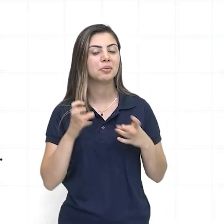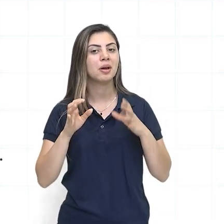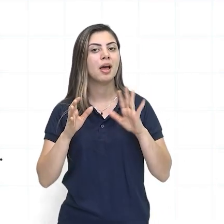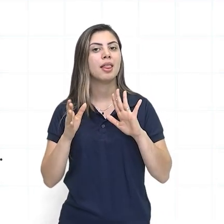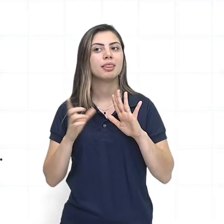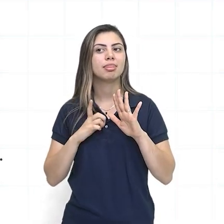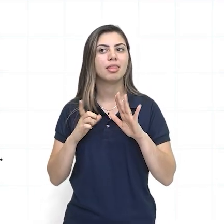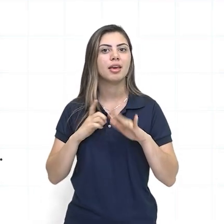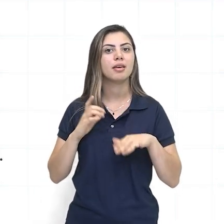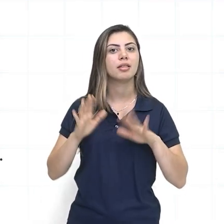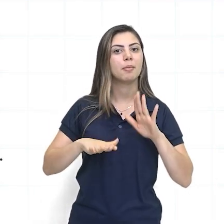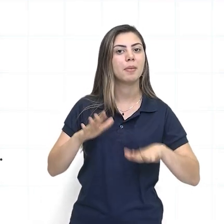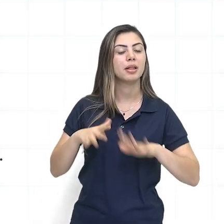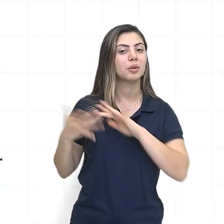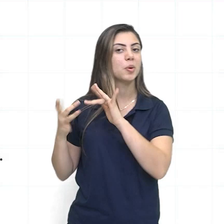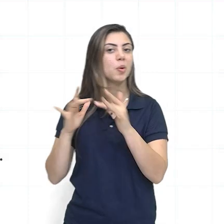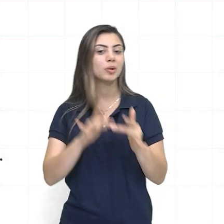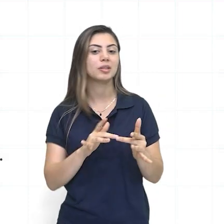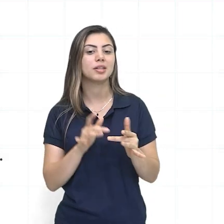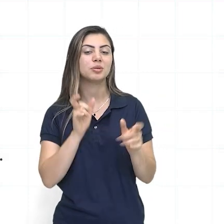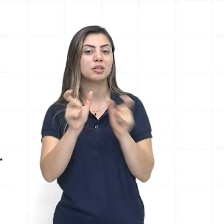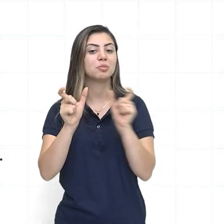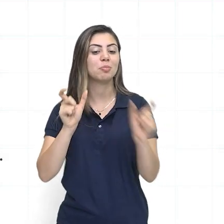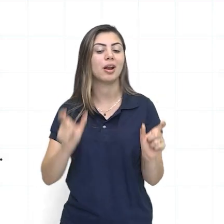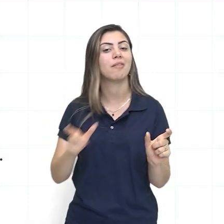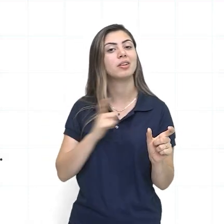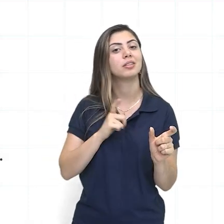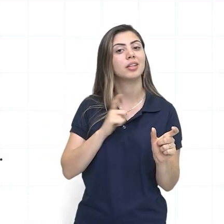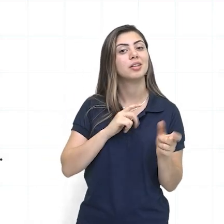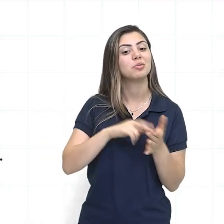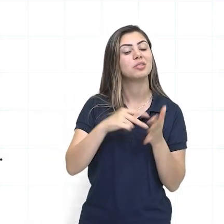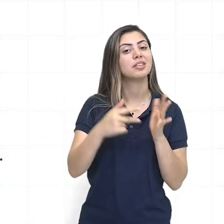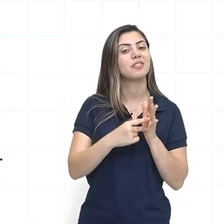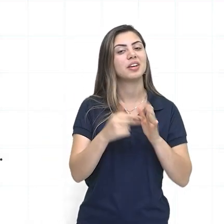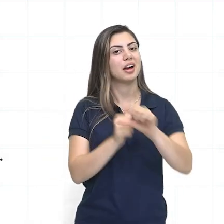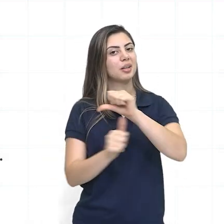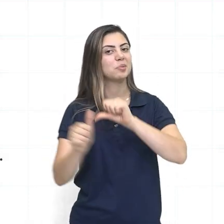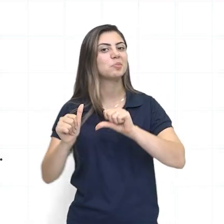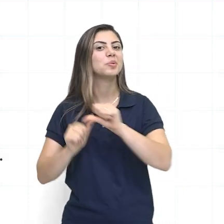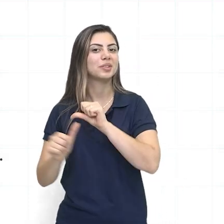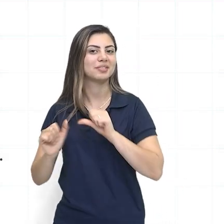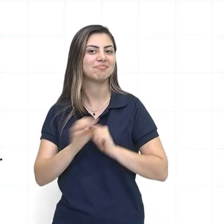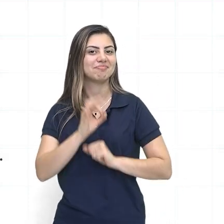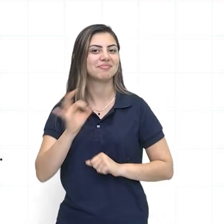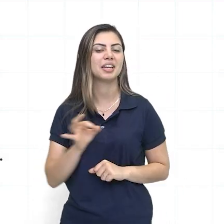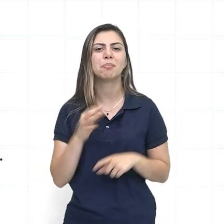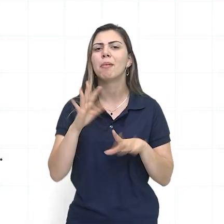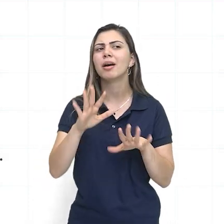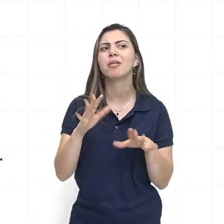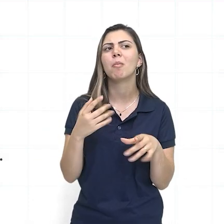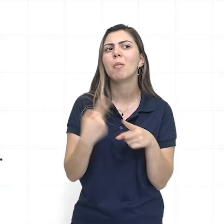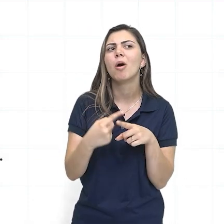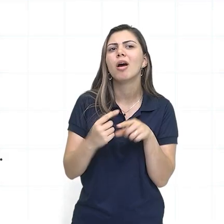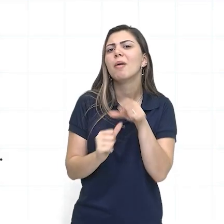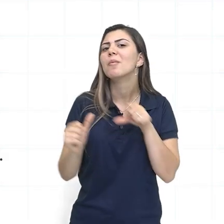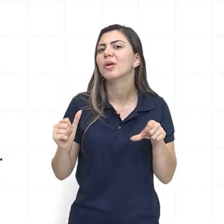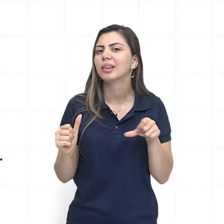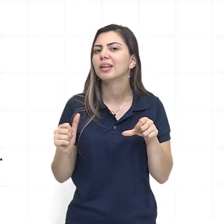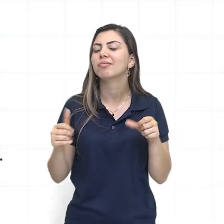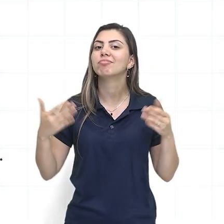contexto, as palavras, de um modo geral, elas vão mudando o seu sentido. Por quê? Por